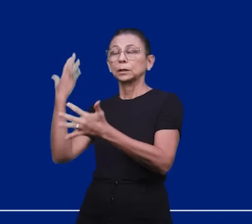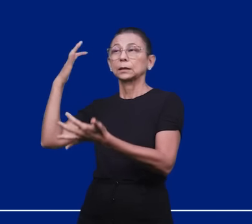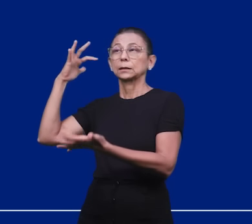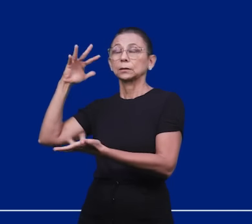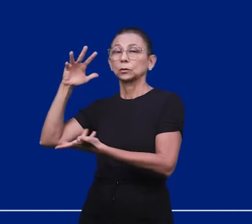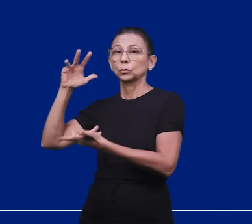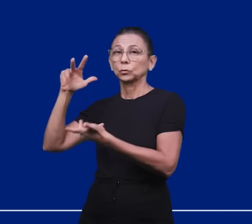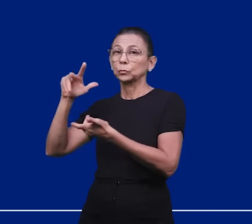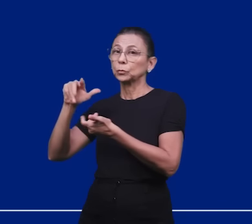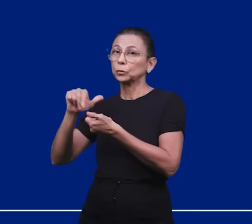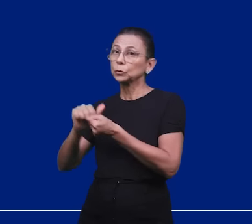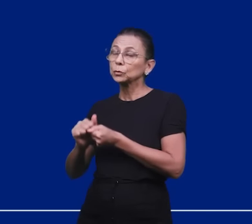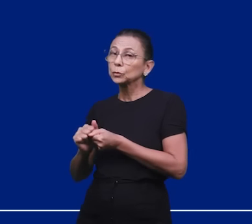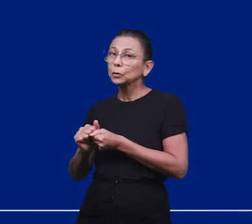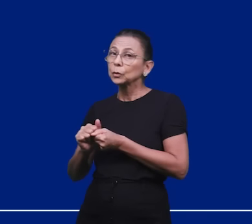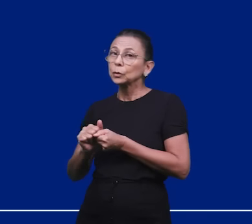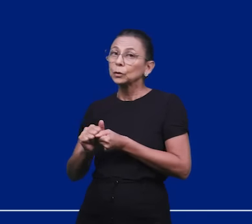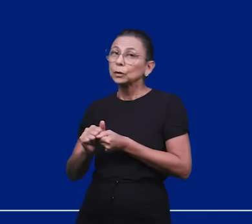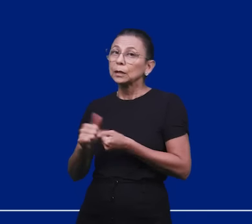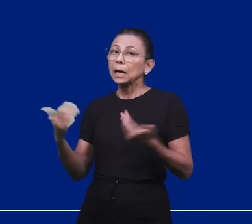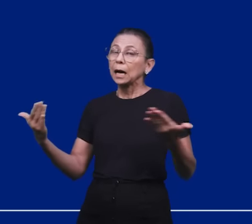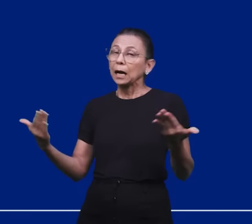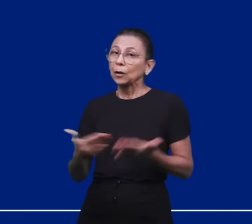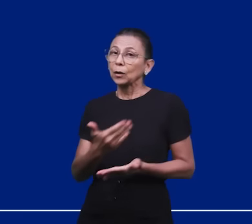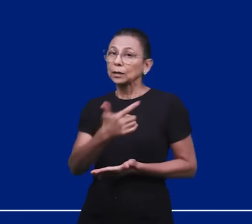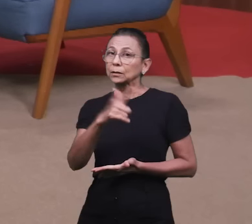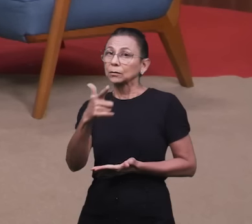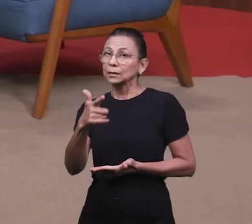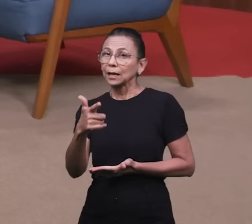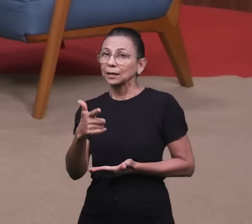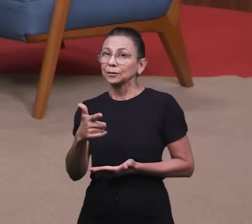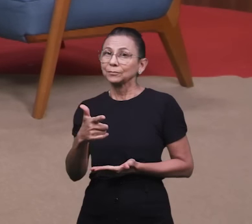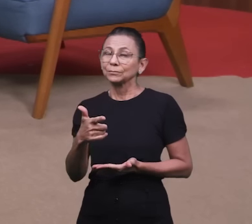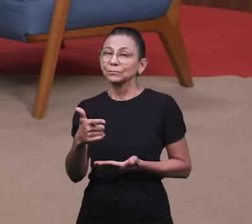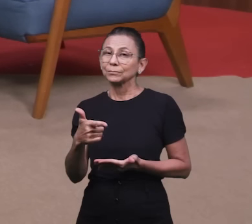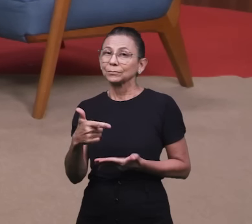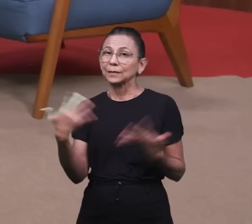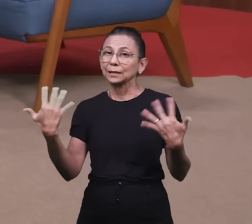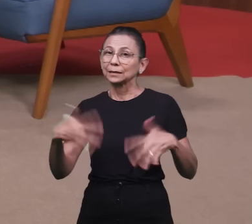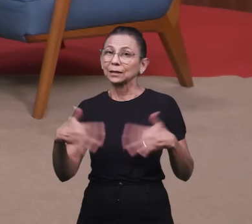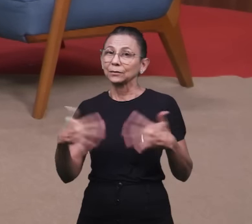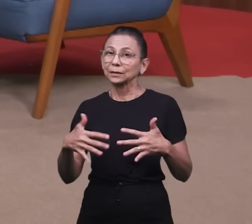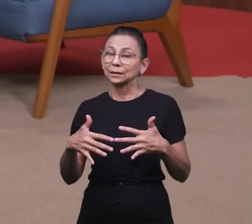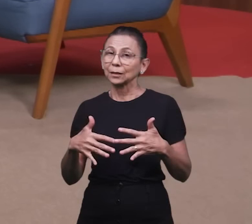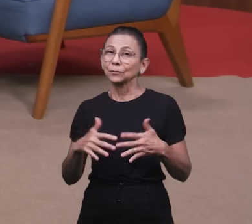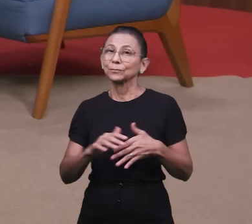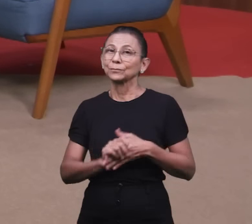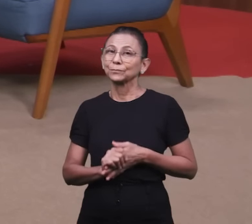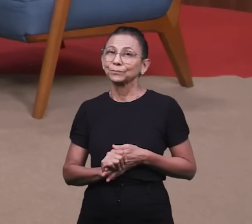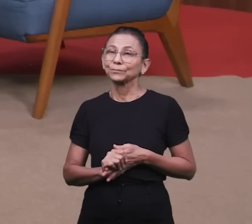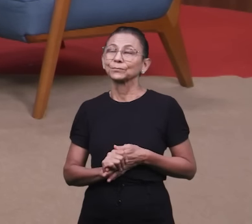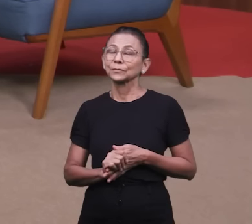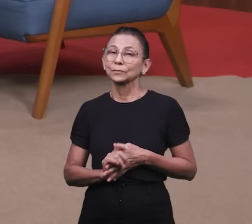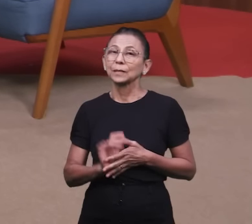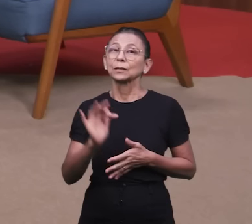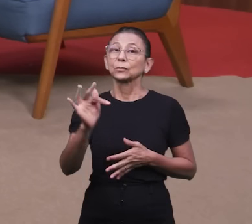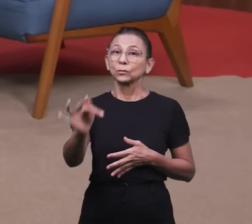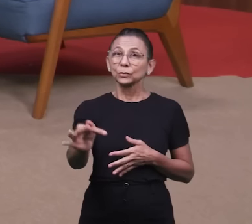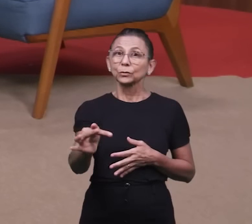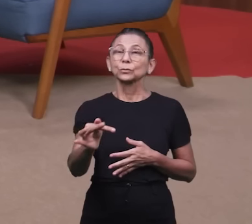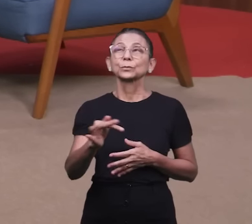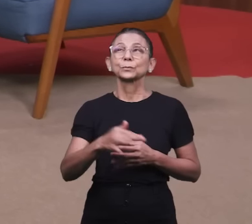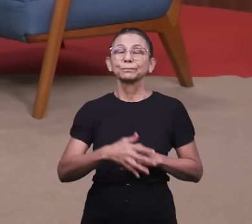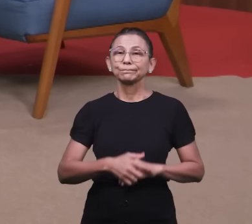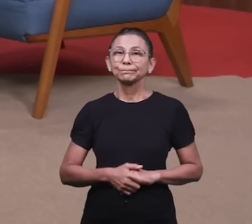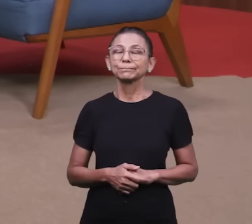nem Jamais haverá Então tá aqui a palavra a igreja já vai ter subido o Espírito